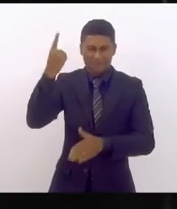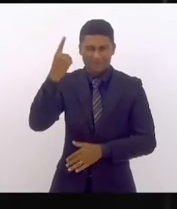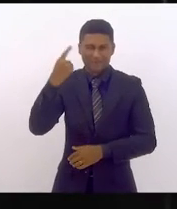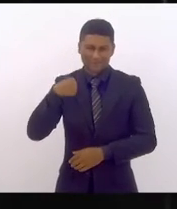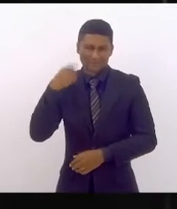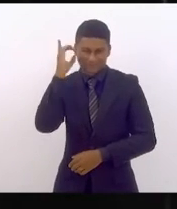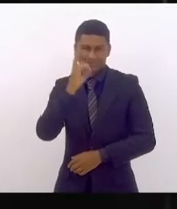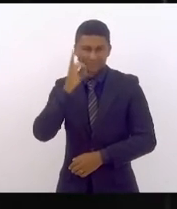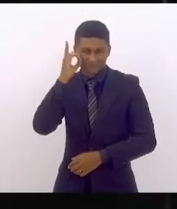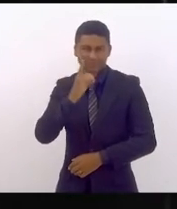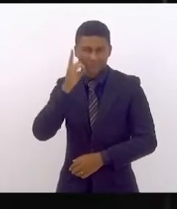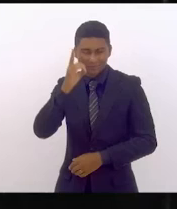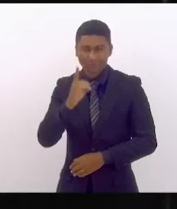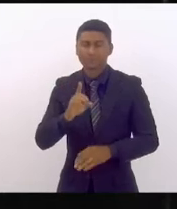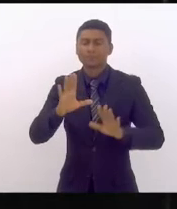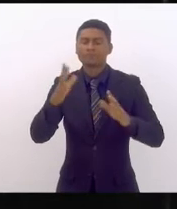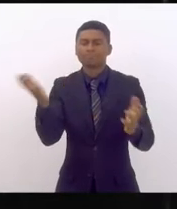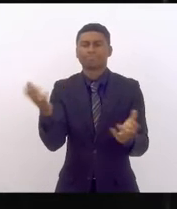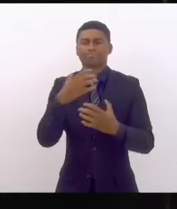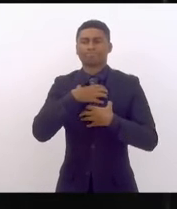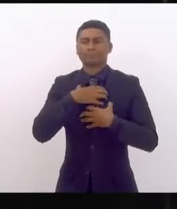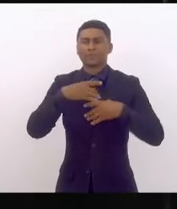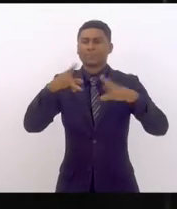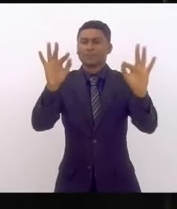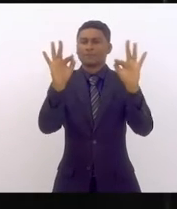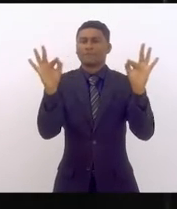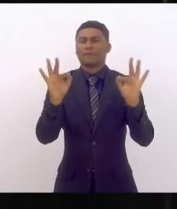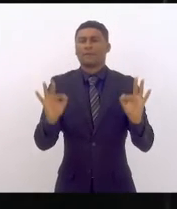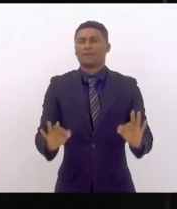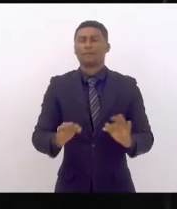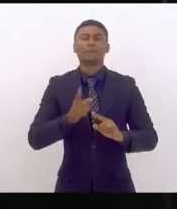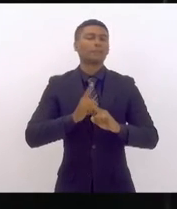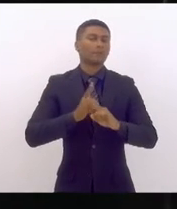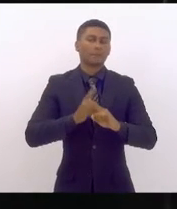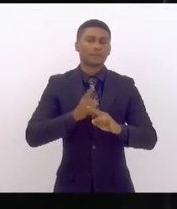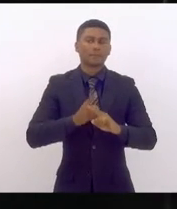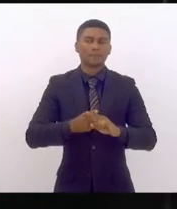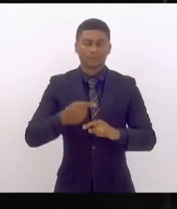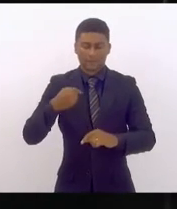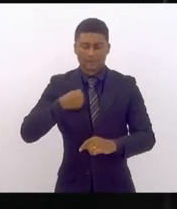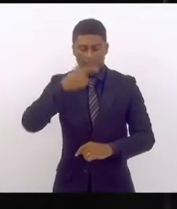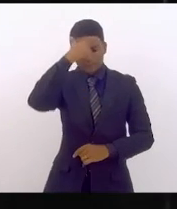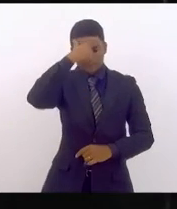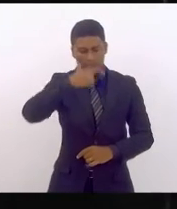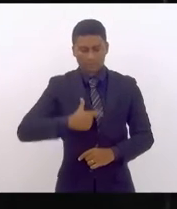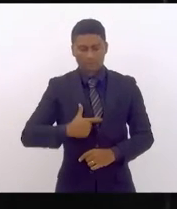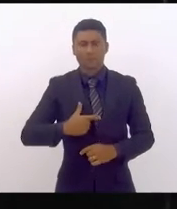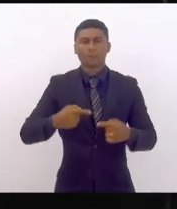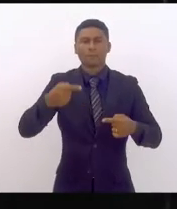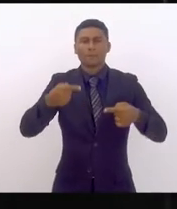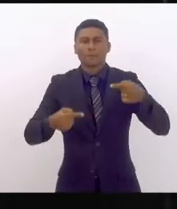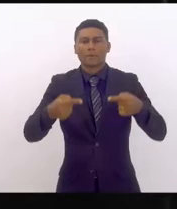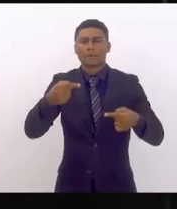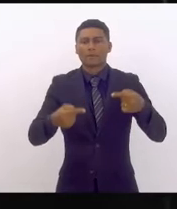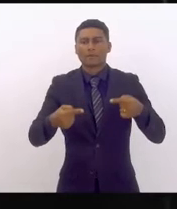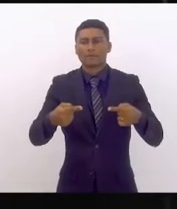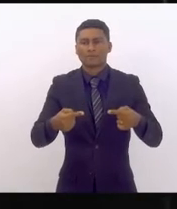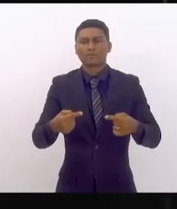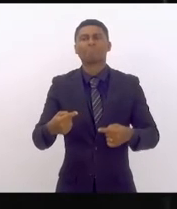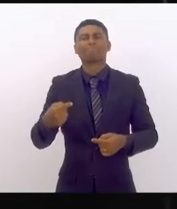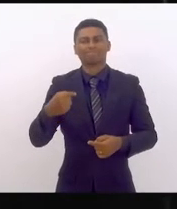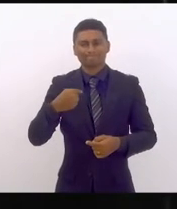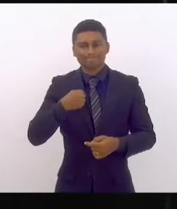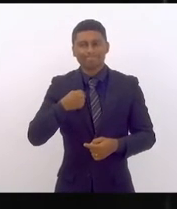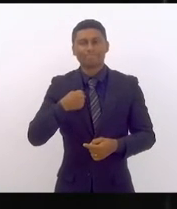estadual mas muito feliz porque subo aqui um político que tem a chance de poder